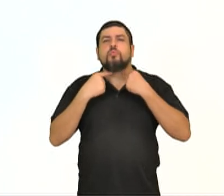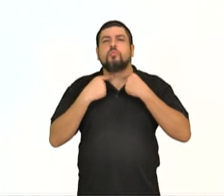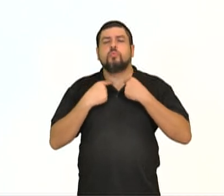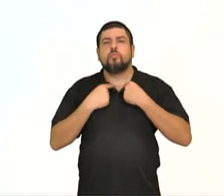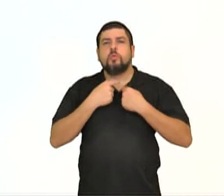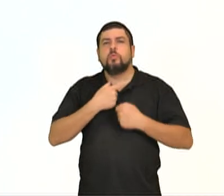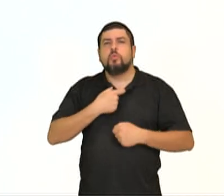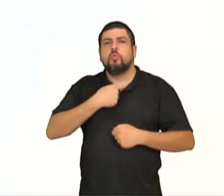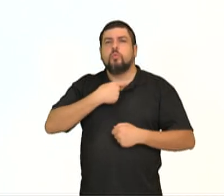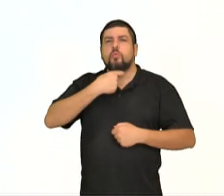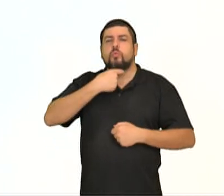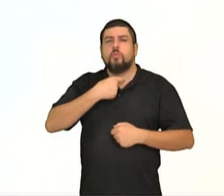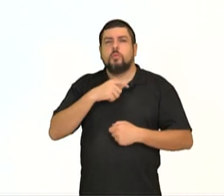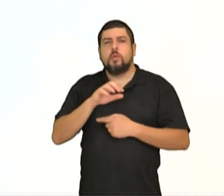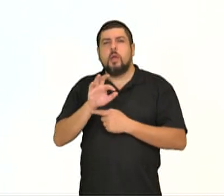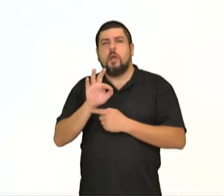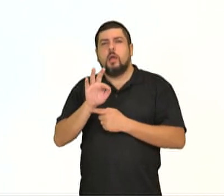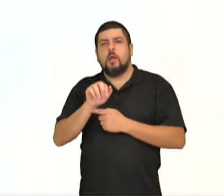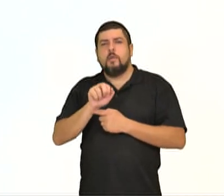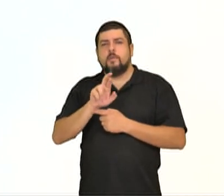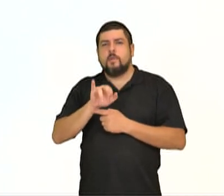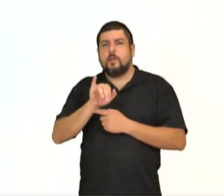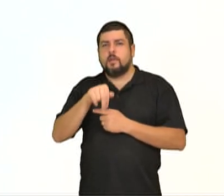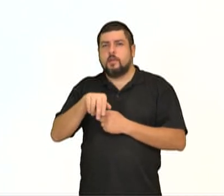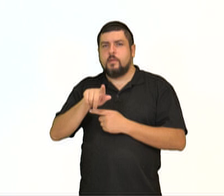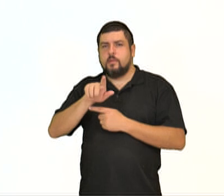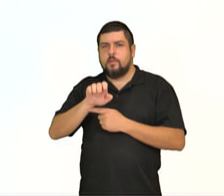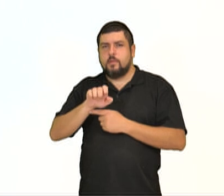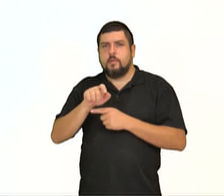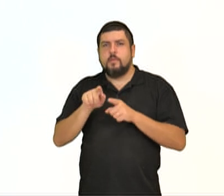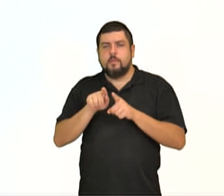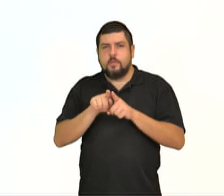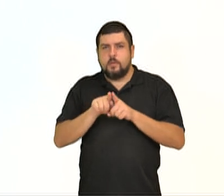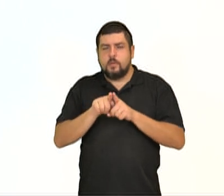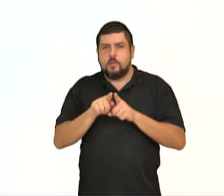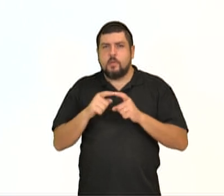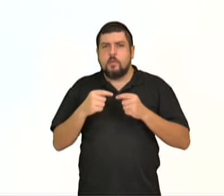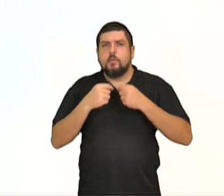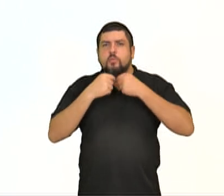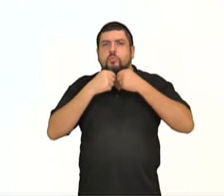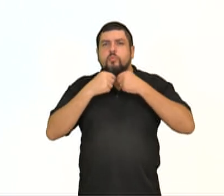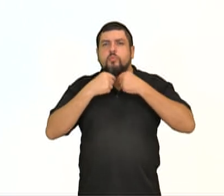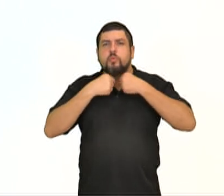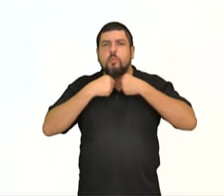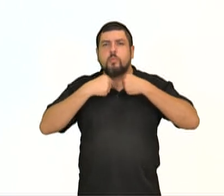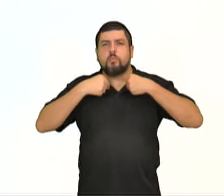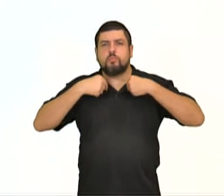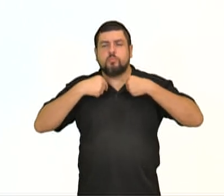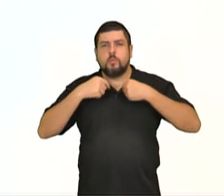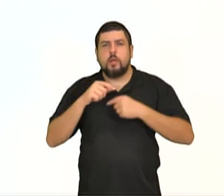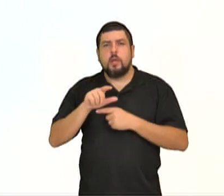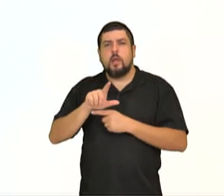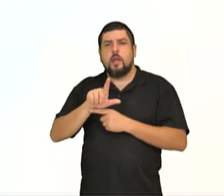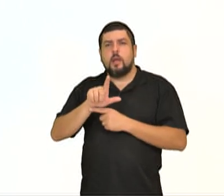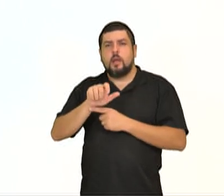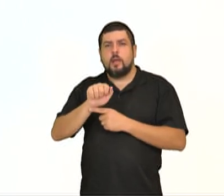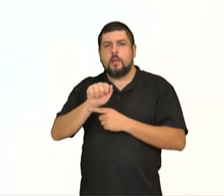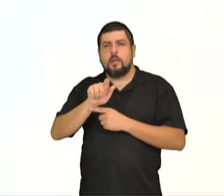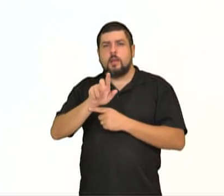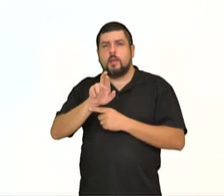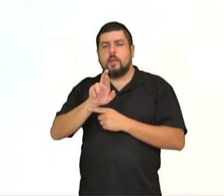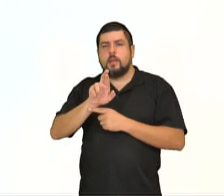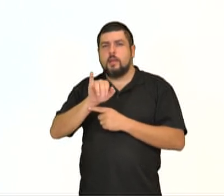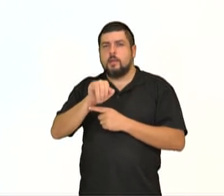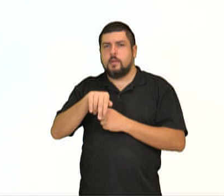órgão comum ao sistema digestório. Logo abaixo nós temos a laringe, que fica na região mais da